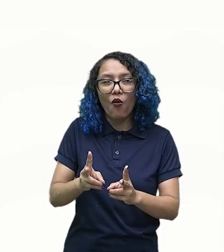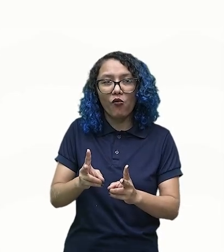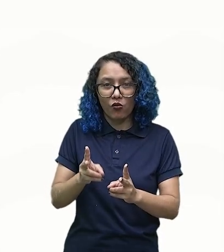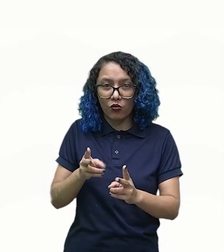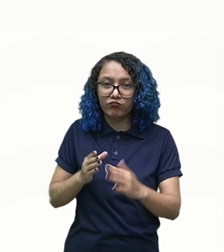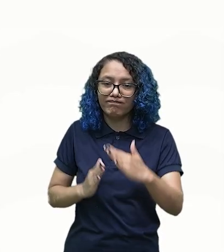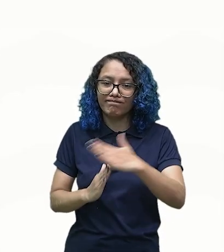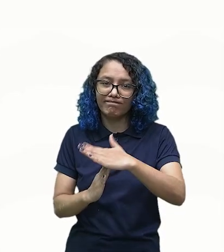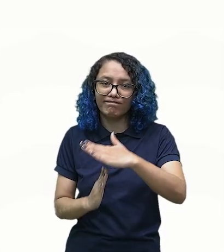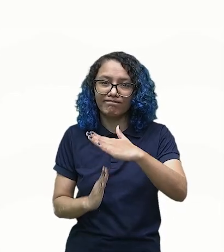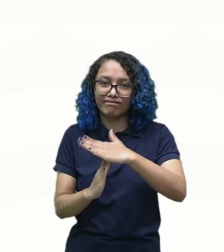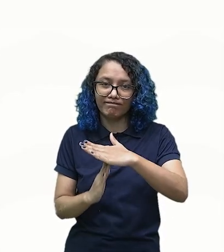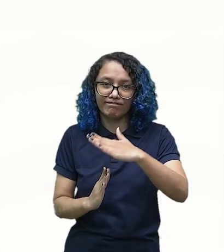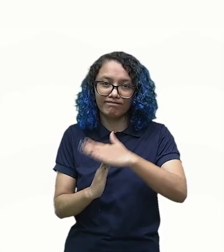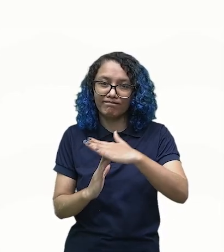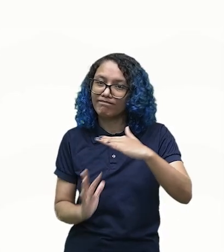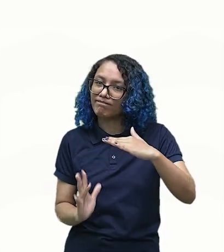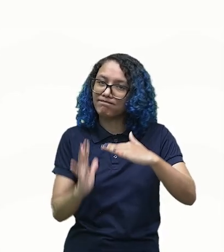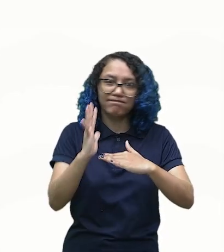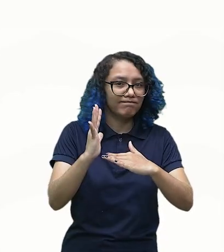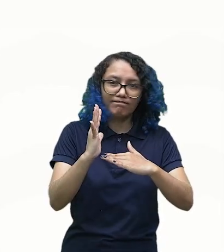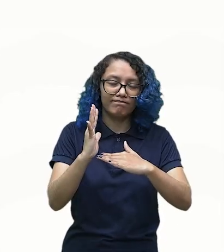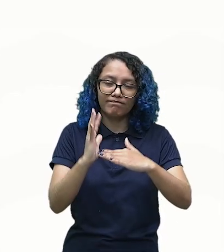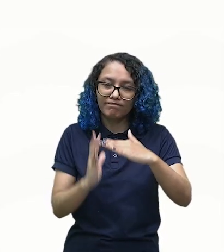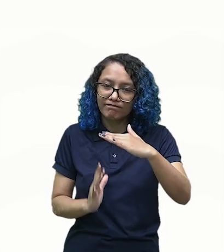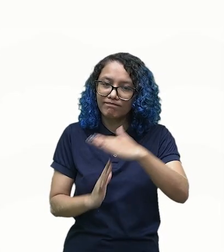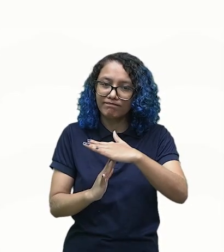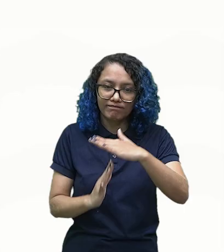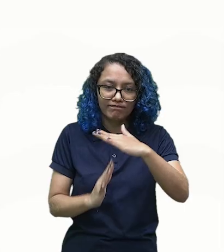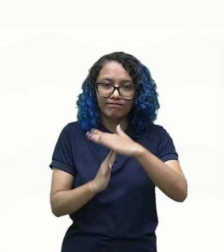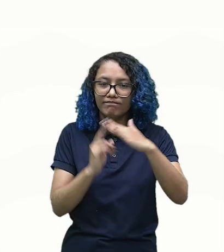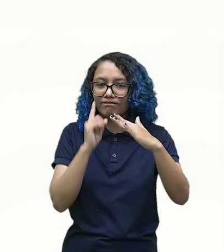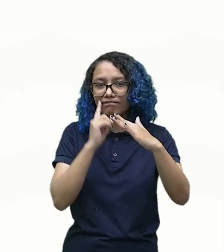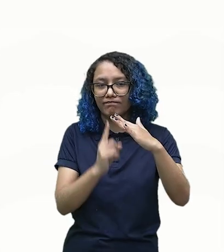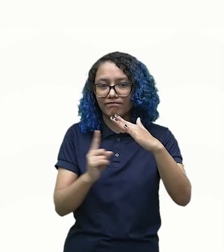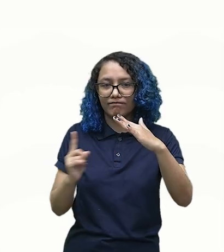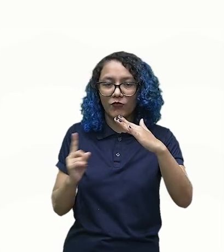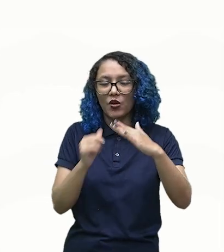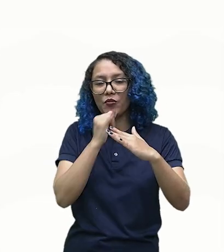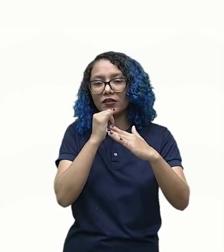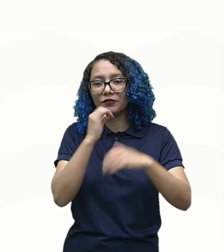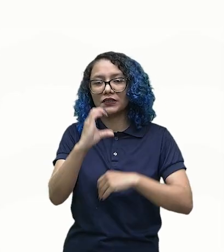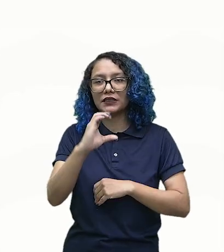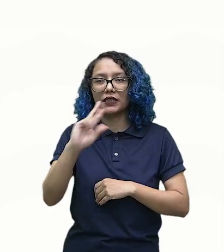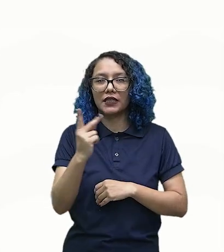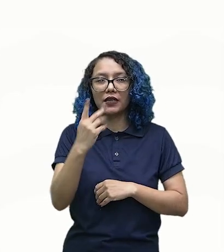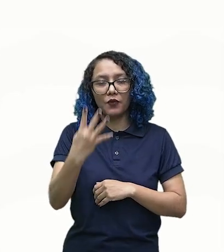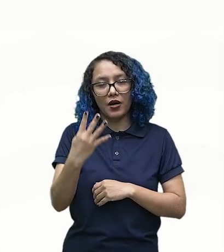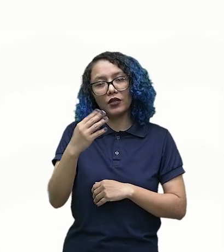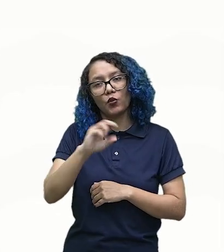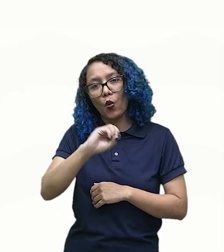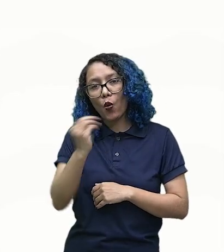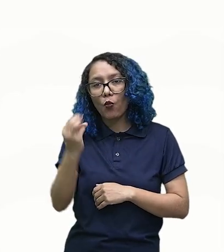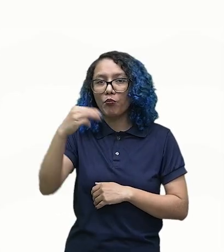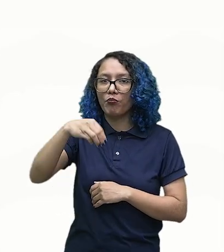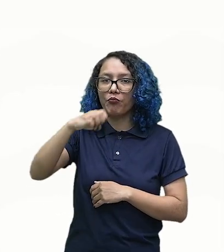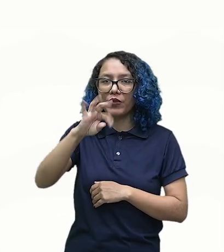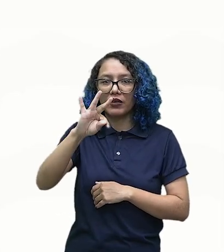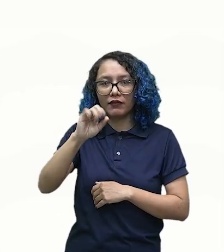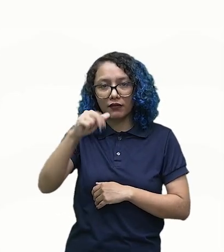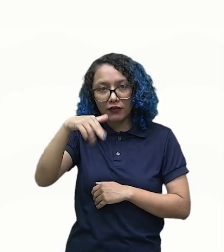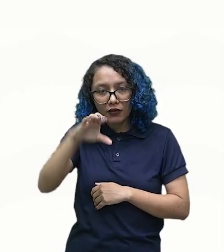Por quê? Por meio desses gases que nós temos representados aqui. Observem o CH4, conhecido como metano,